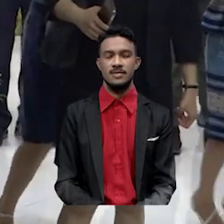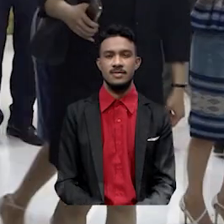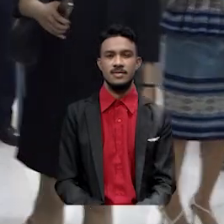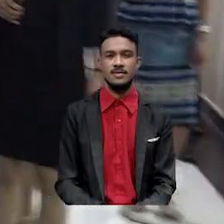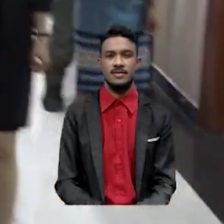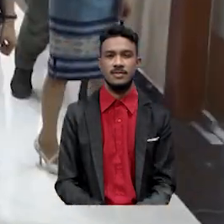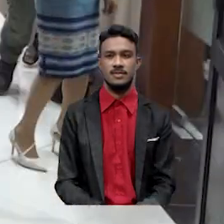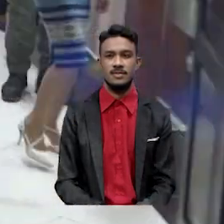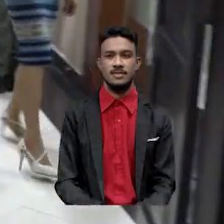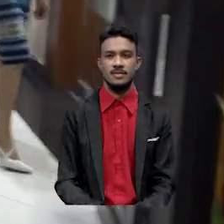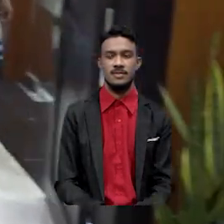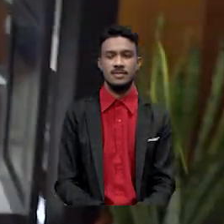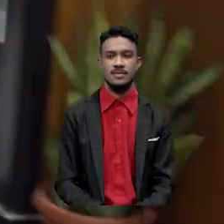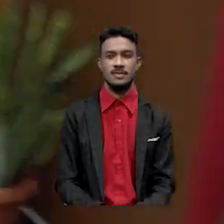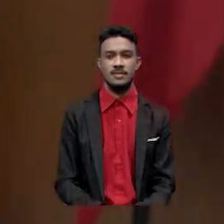excelência.